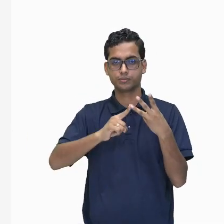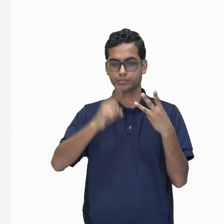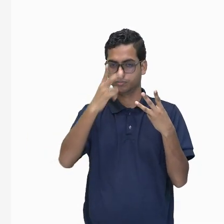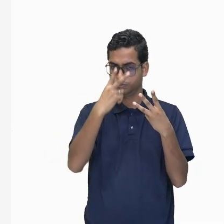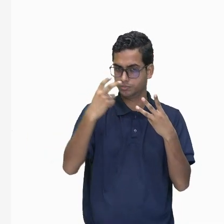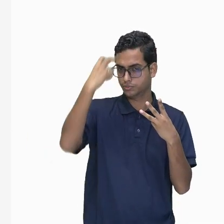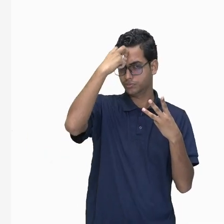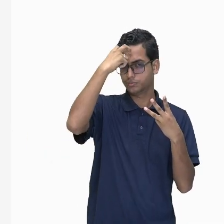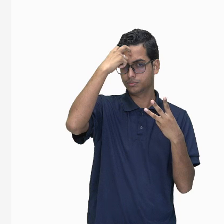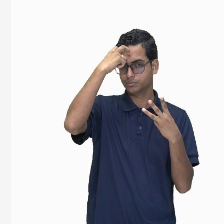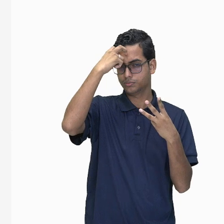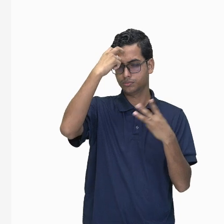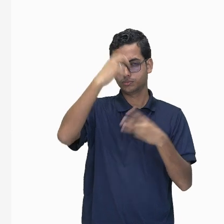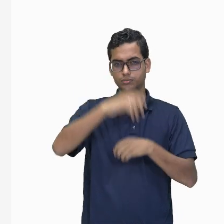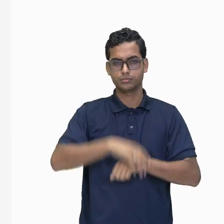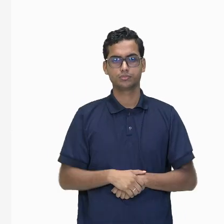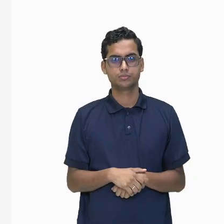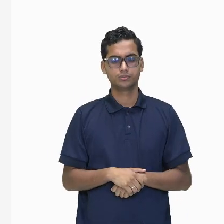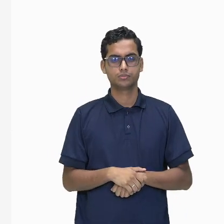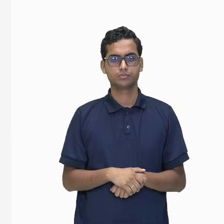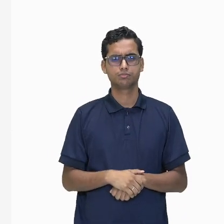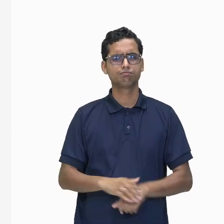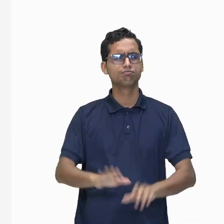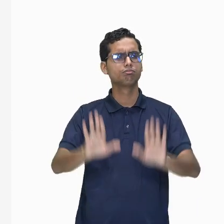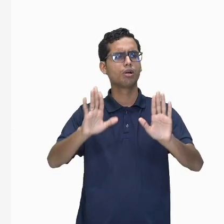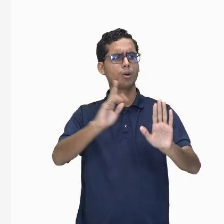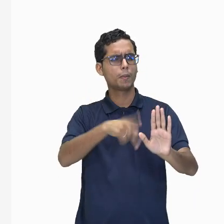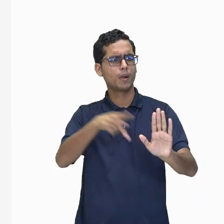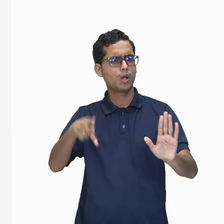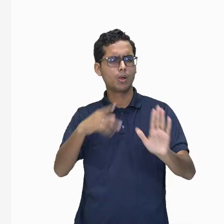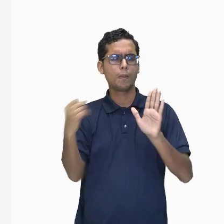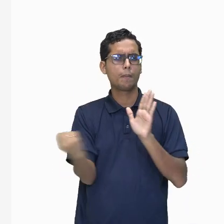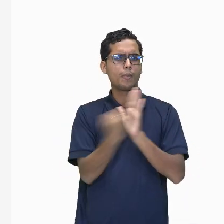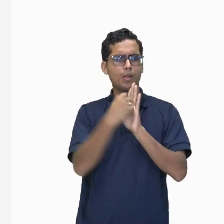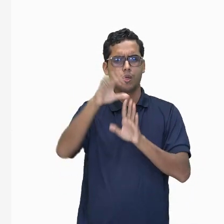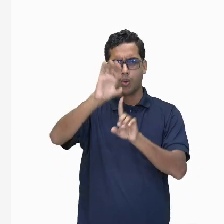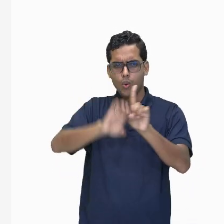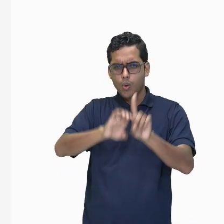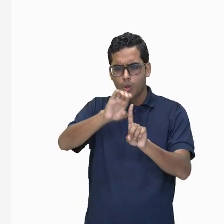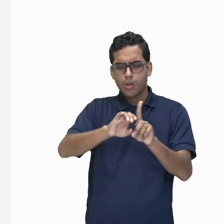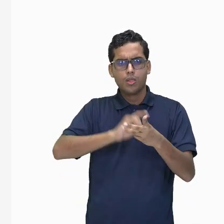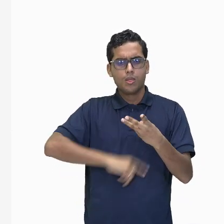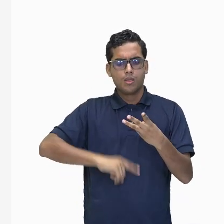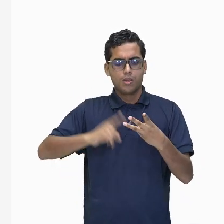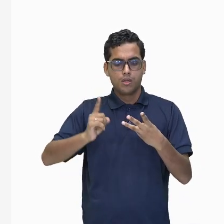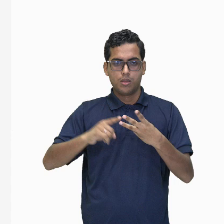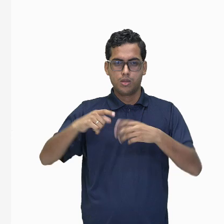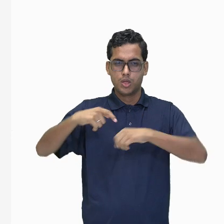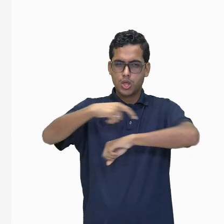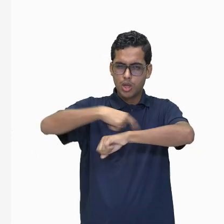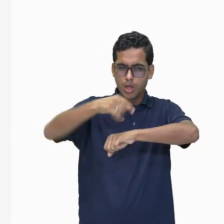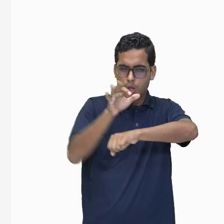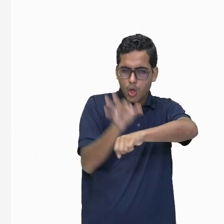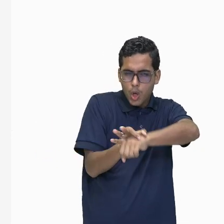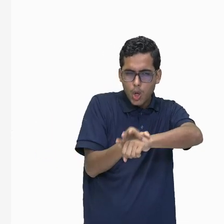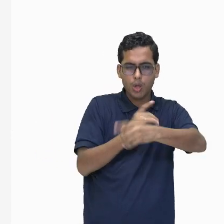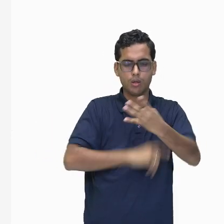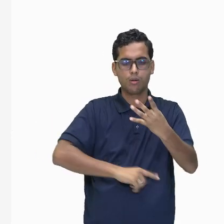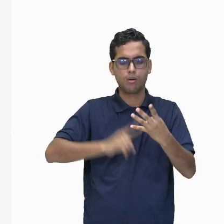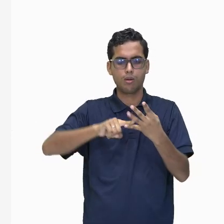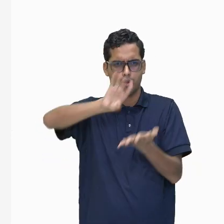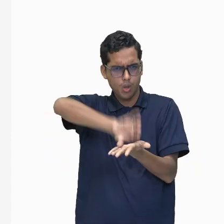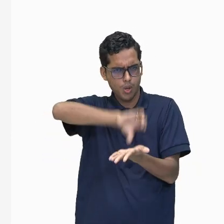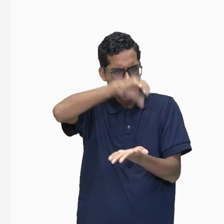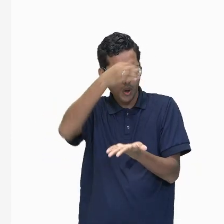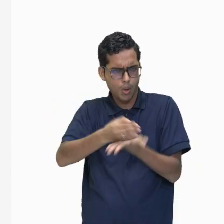não estou entendendo. Ele não é marcado no calendário, no relógio, nem na ampulheta, mas eventos que transformam a